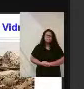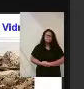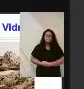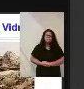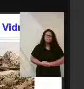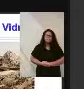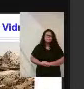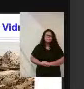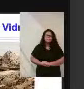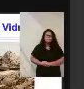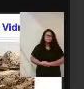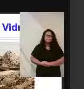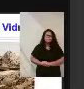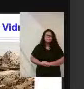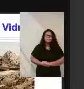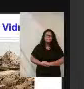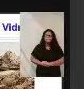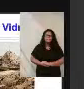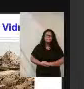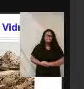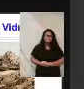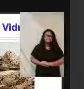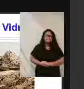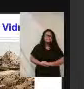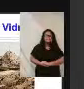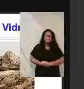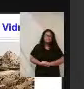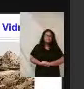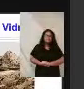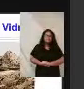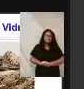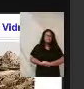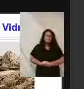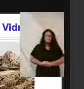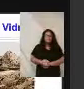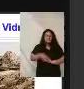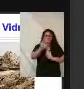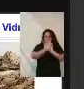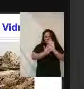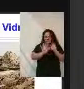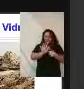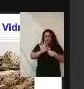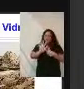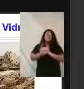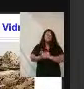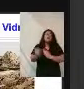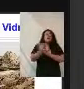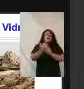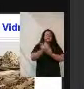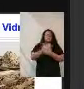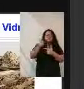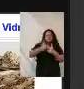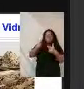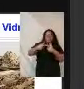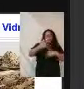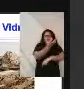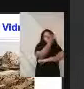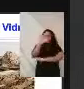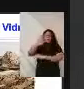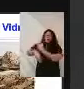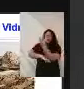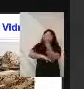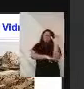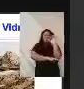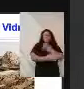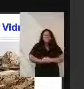maneira geral, são os problemas ambientais causados pela extração descontrolada de areia dos